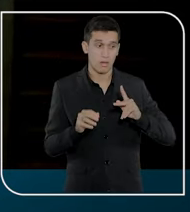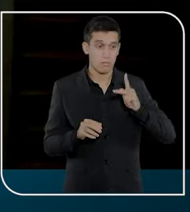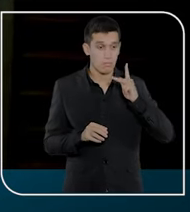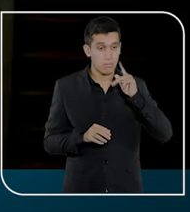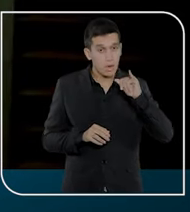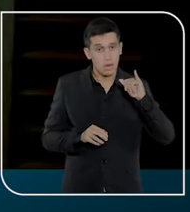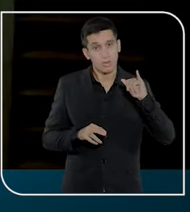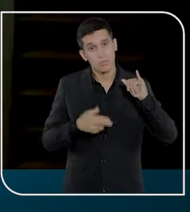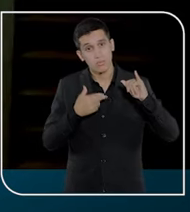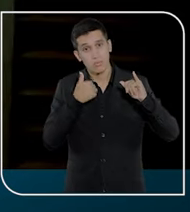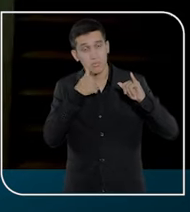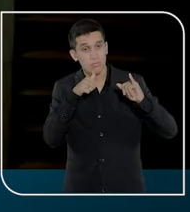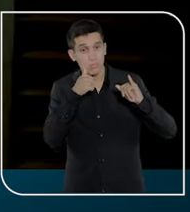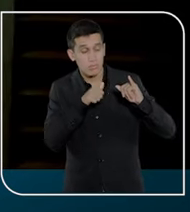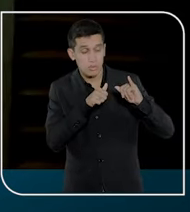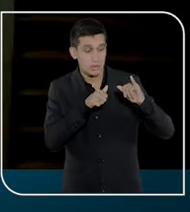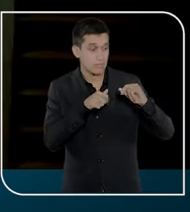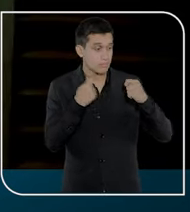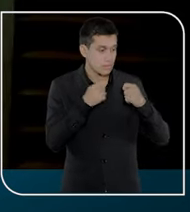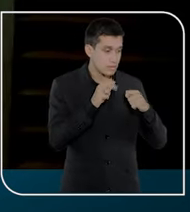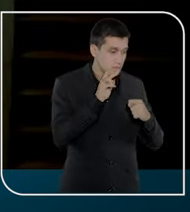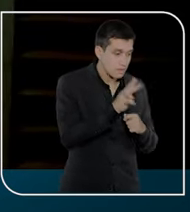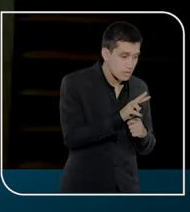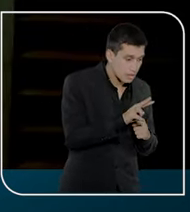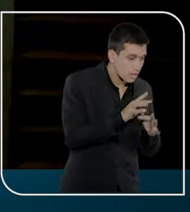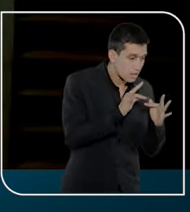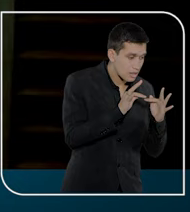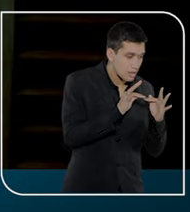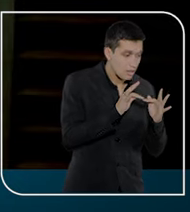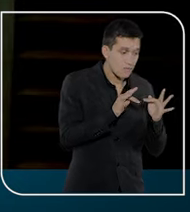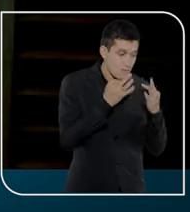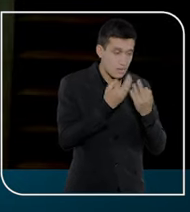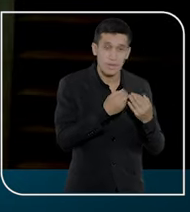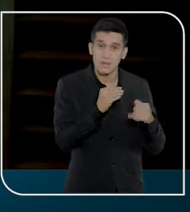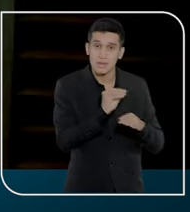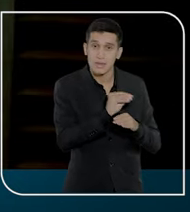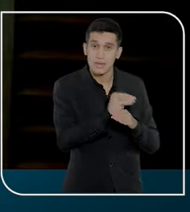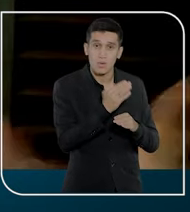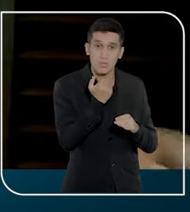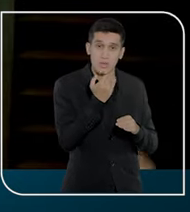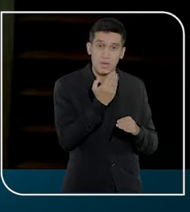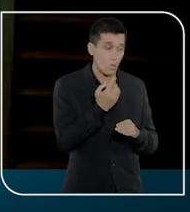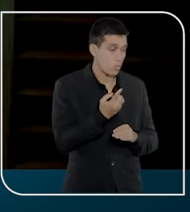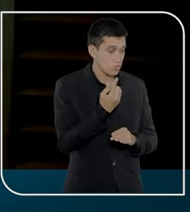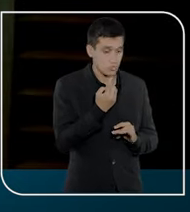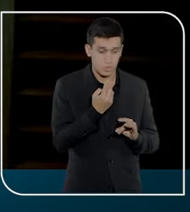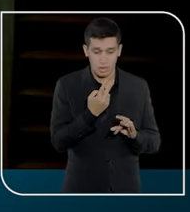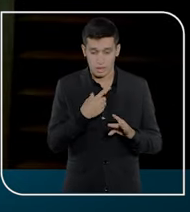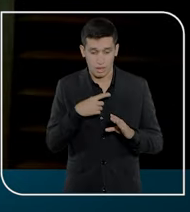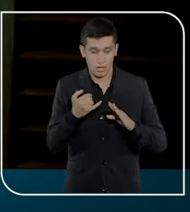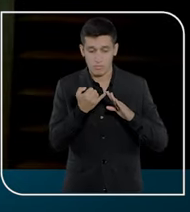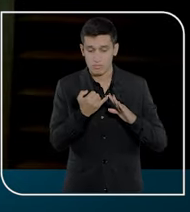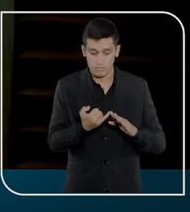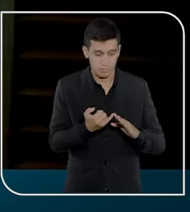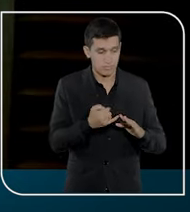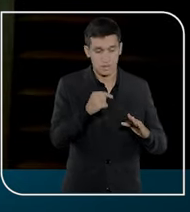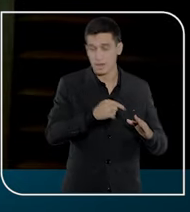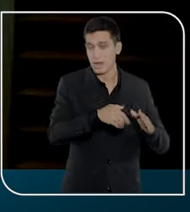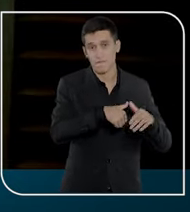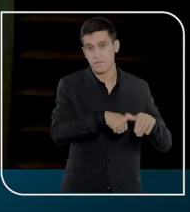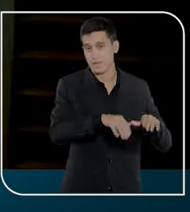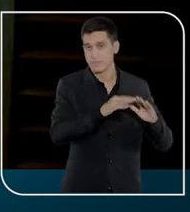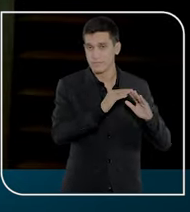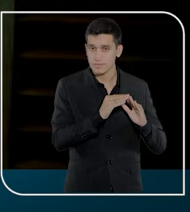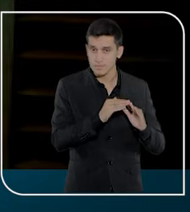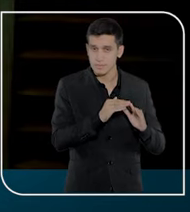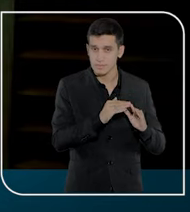para o filho, e o único bem que ela possui é o bem de família, só tem o imóvel em que ela reside. Esse bem